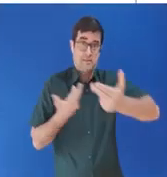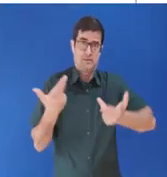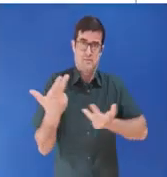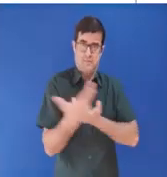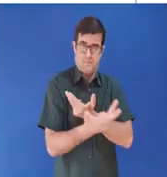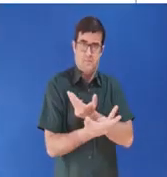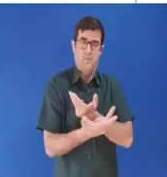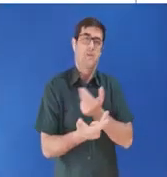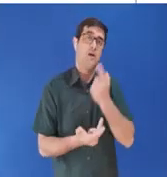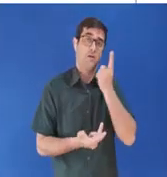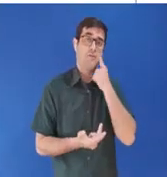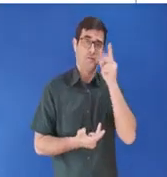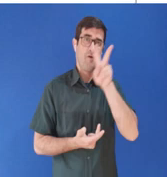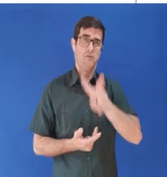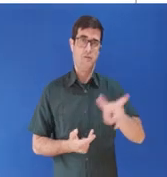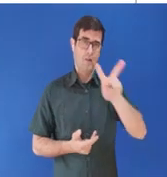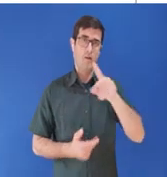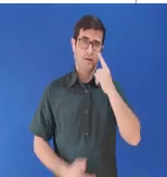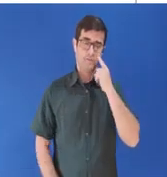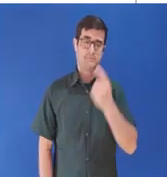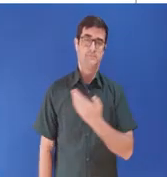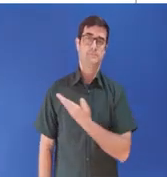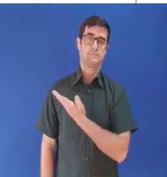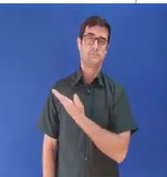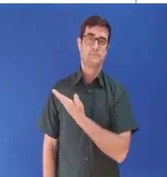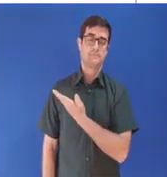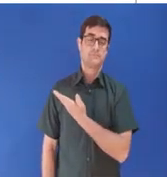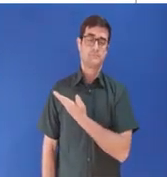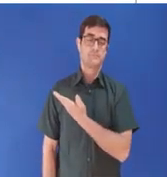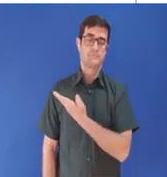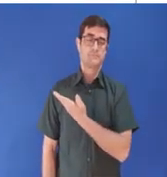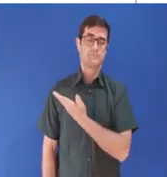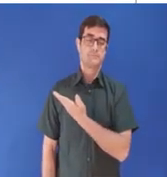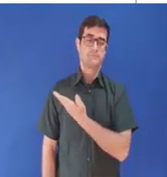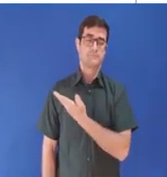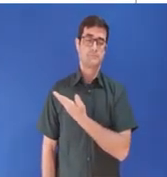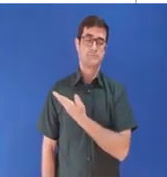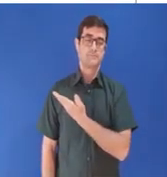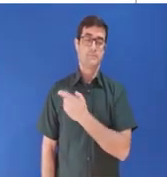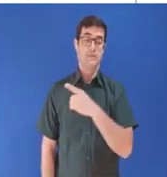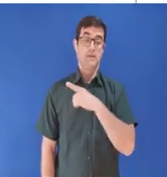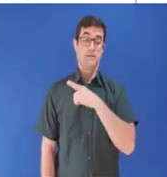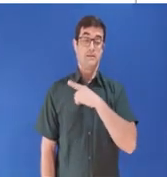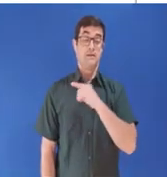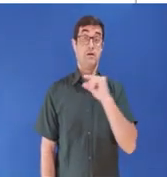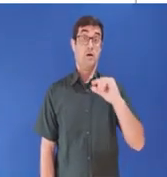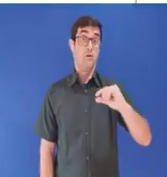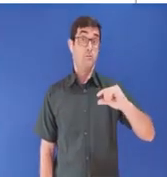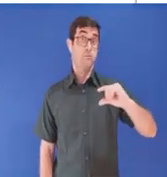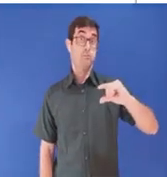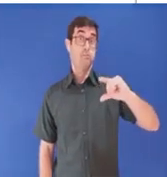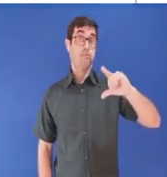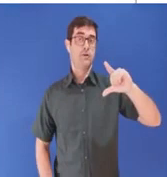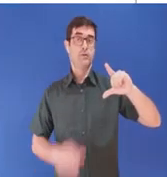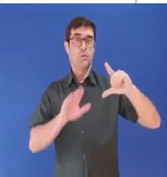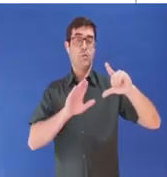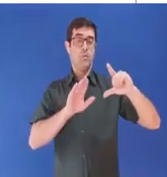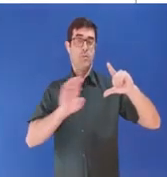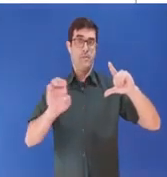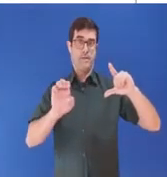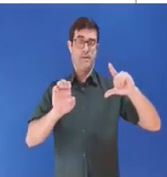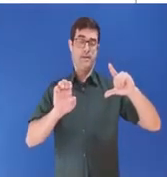os valores. Existe uma tendência de aumento nesse sentido, mas ela é quebrada no berílio, no